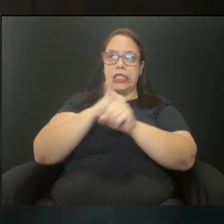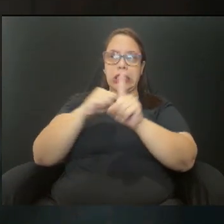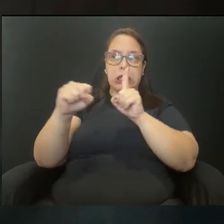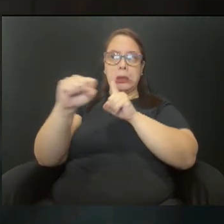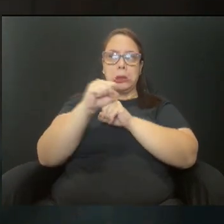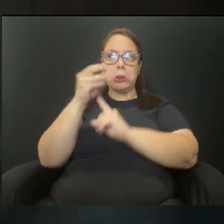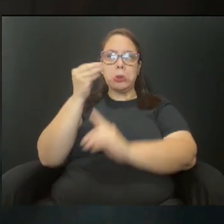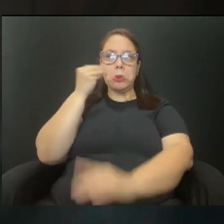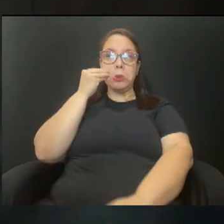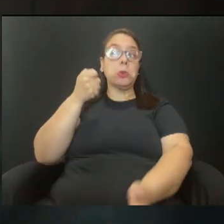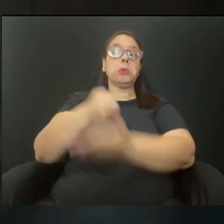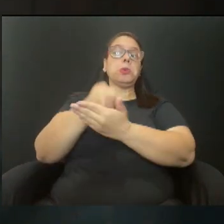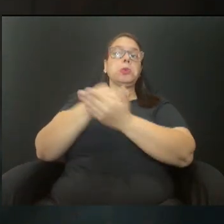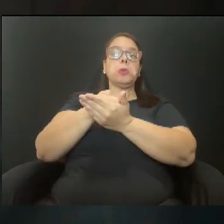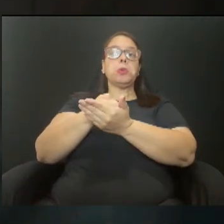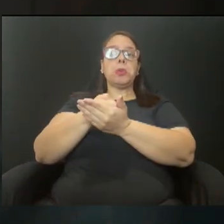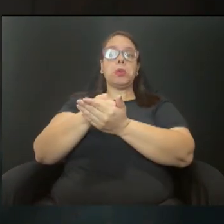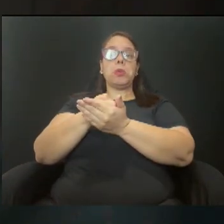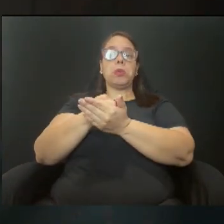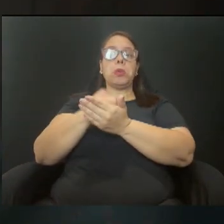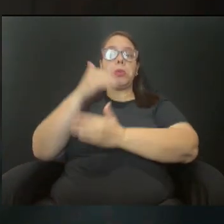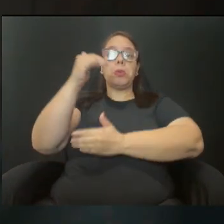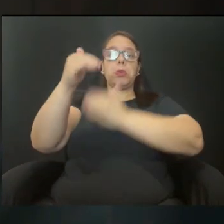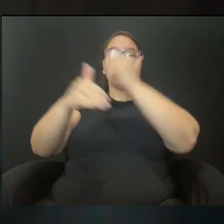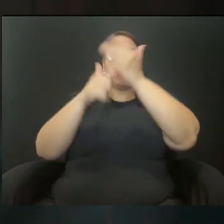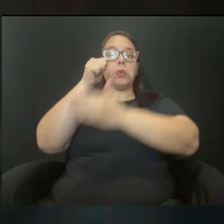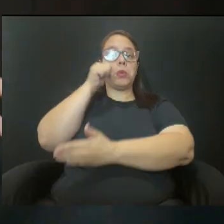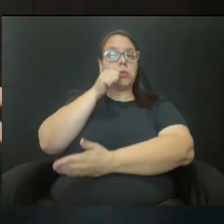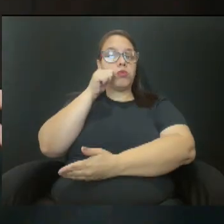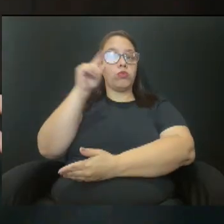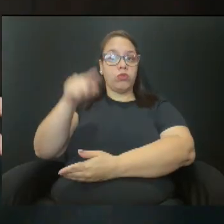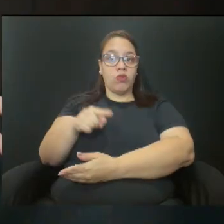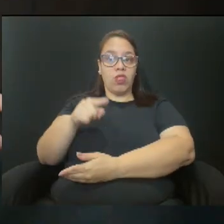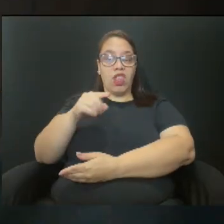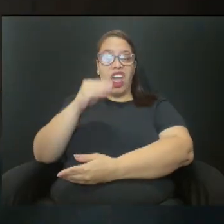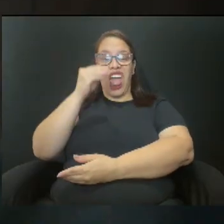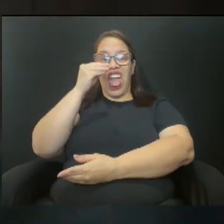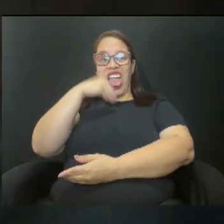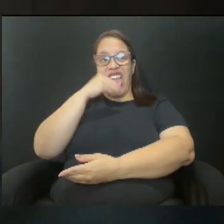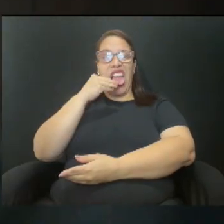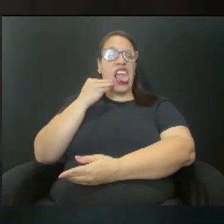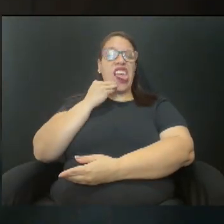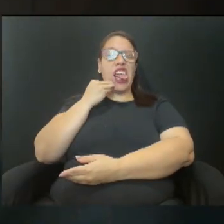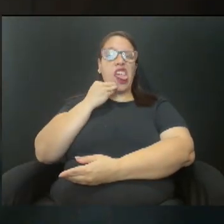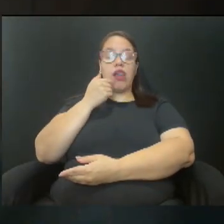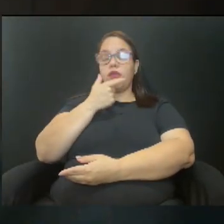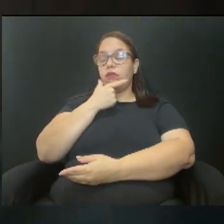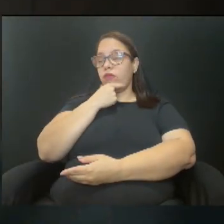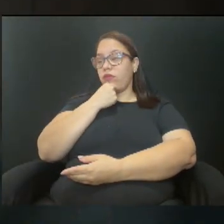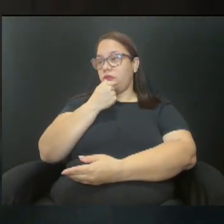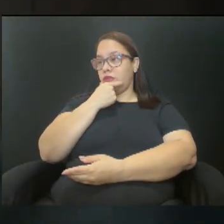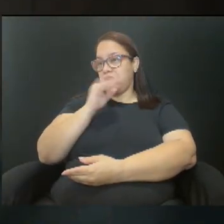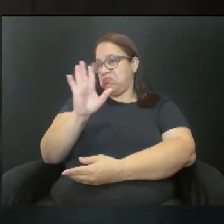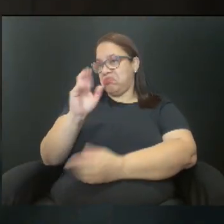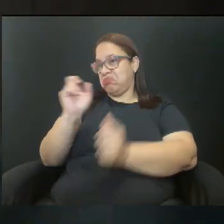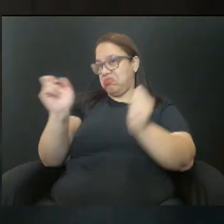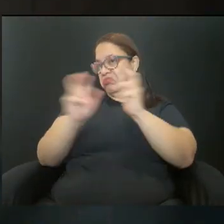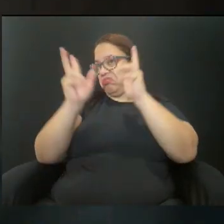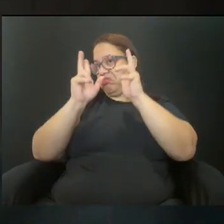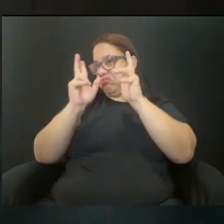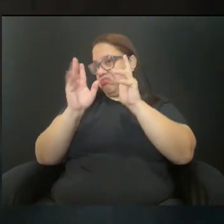a passagem do tempo para a mulher é um defeito, enquanto para o homem é um sinal de prestígio? Nós